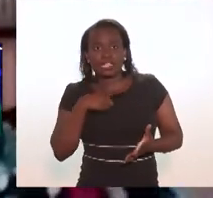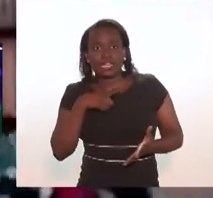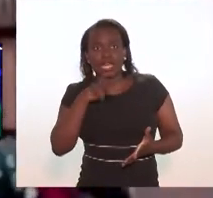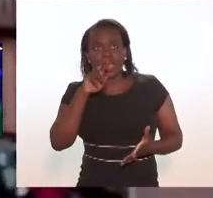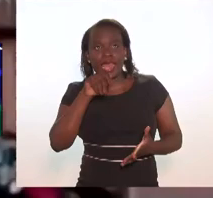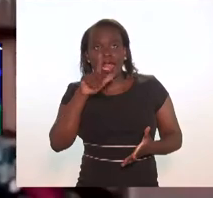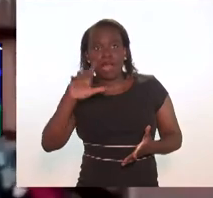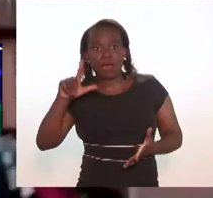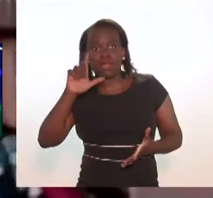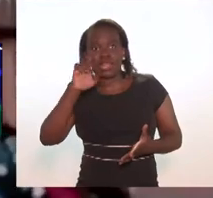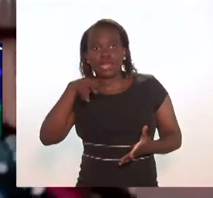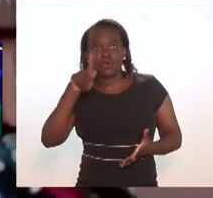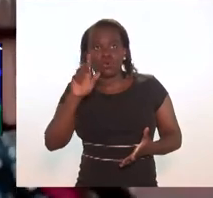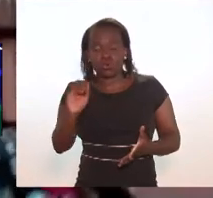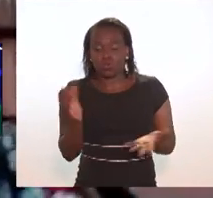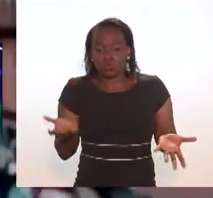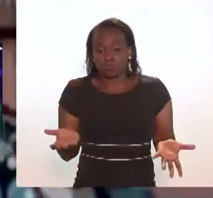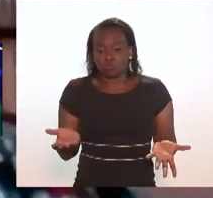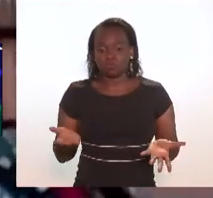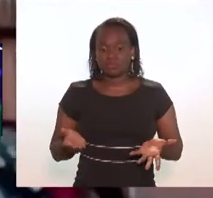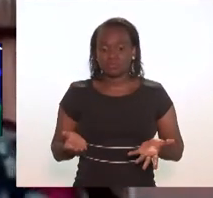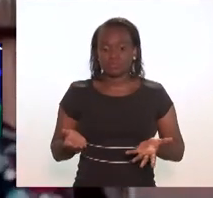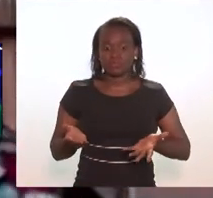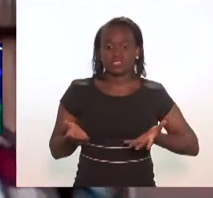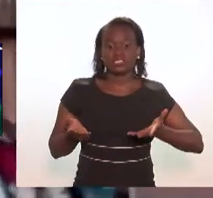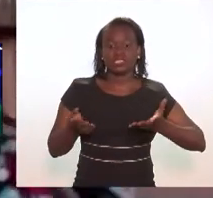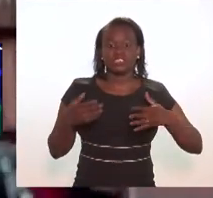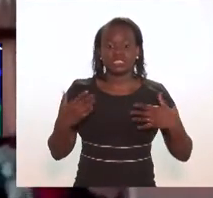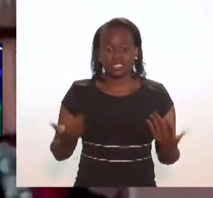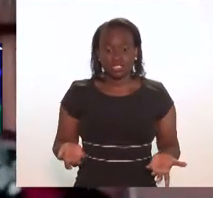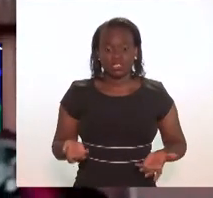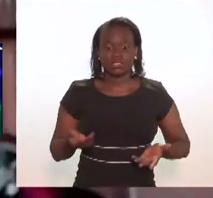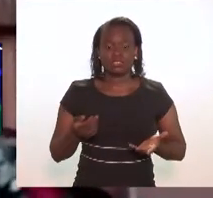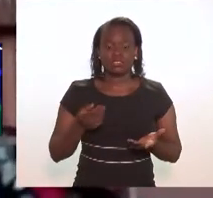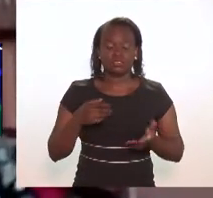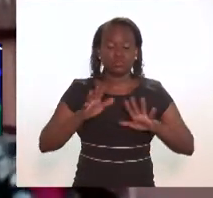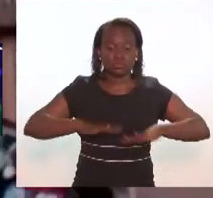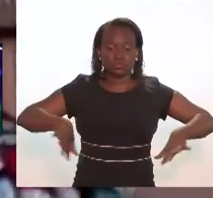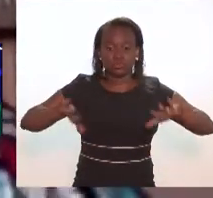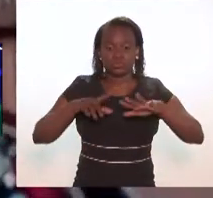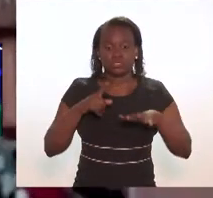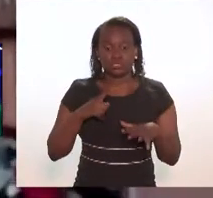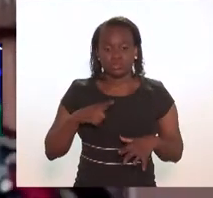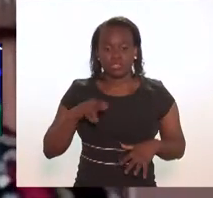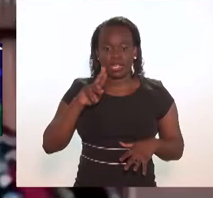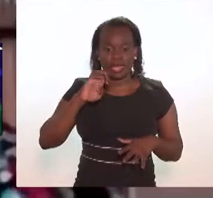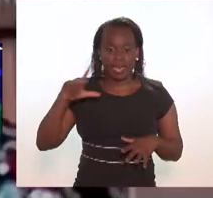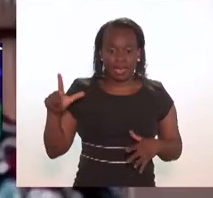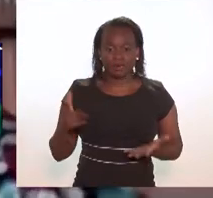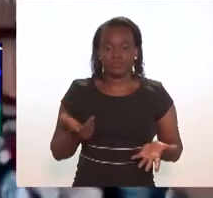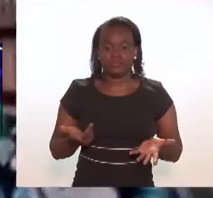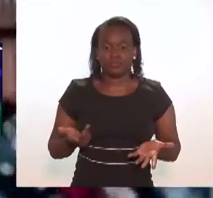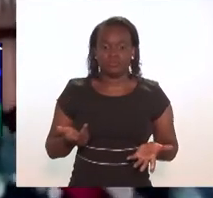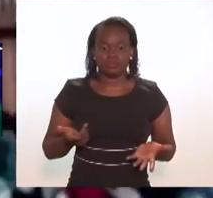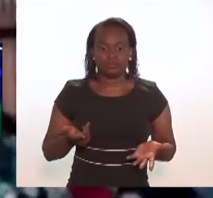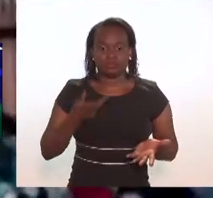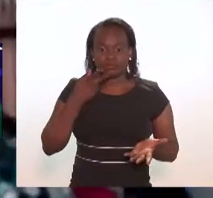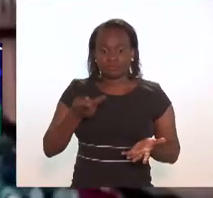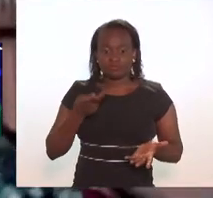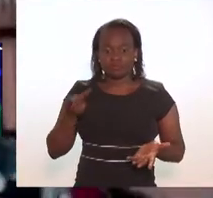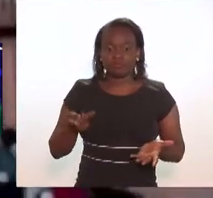engo, no realengo. E o pajubá é uma linguagem, é real. Quando a gente